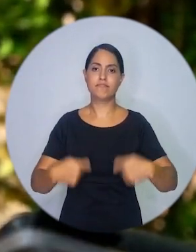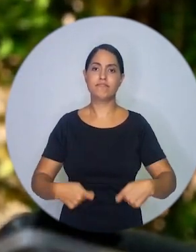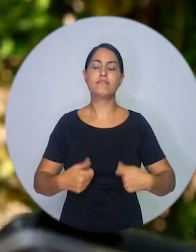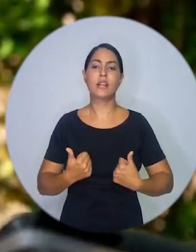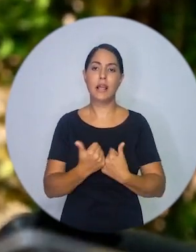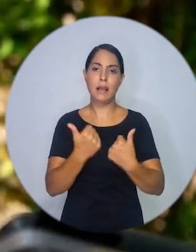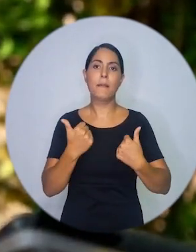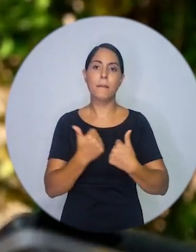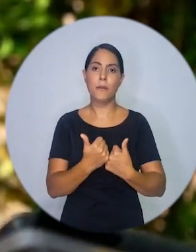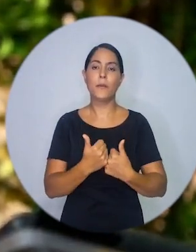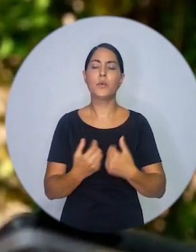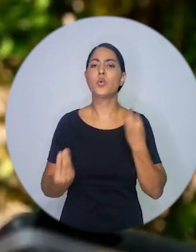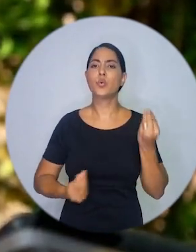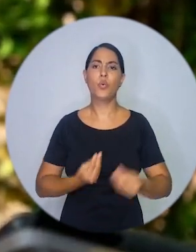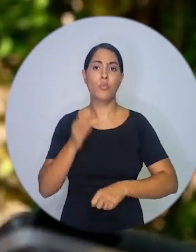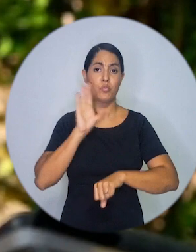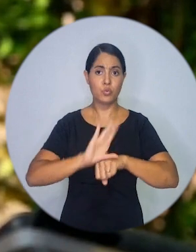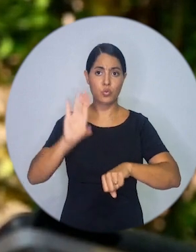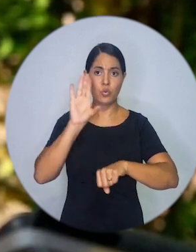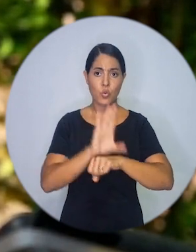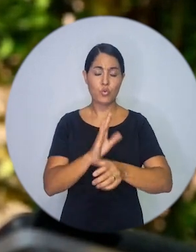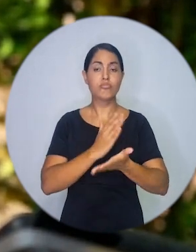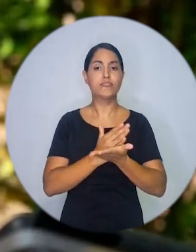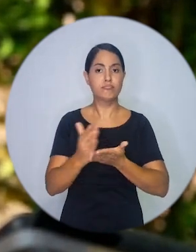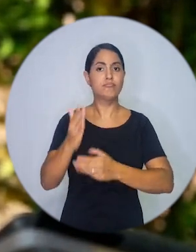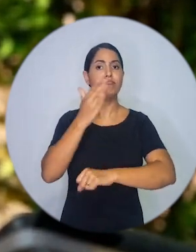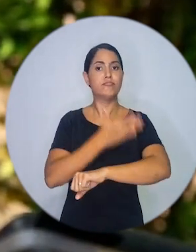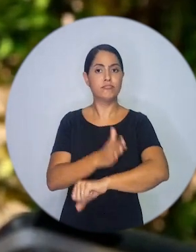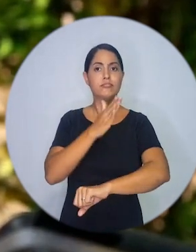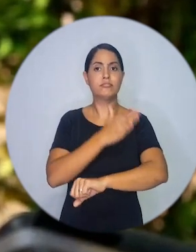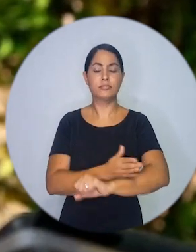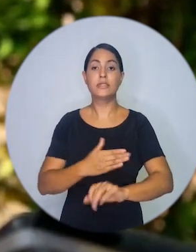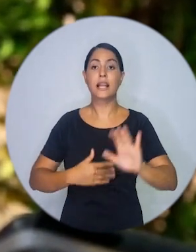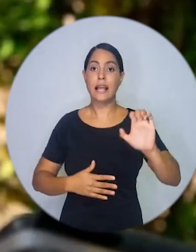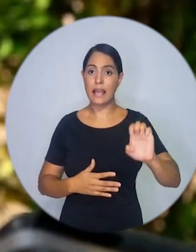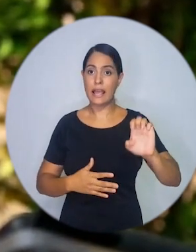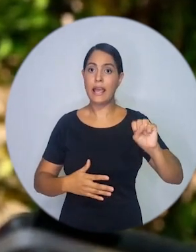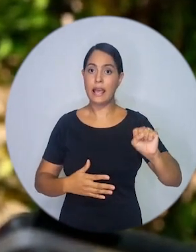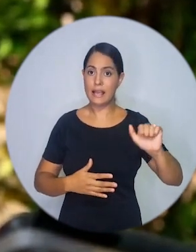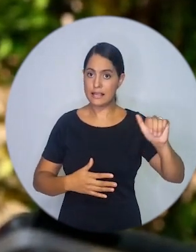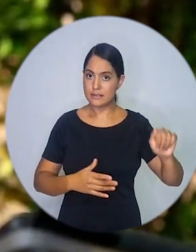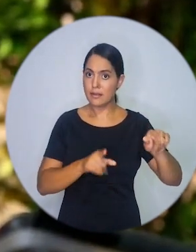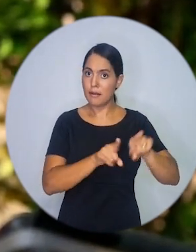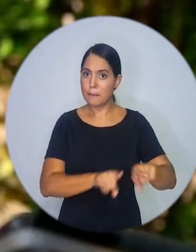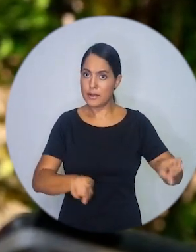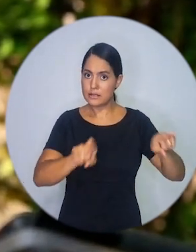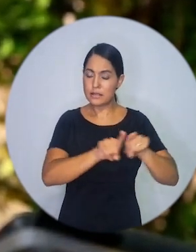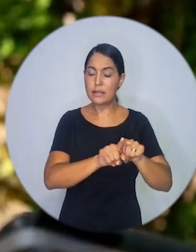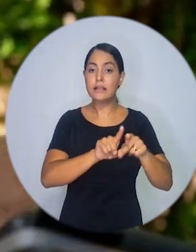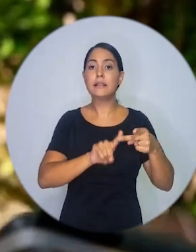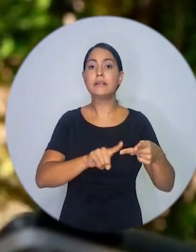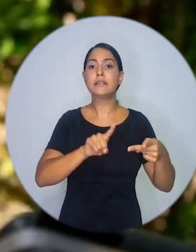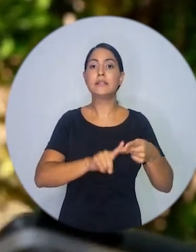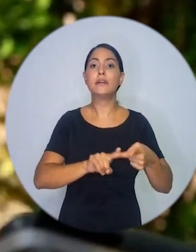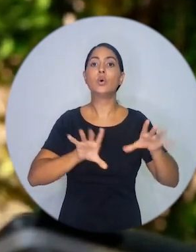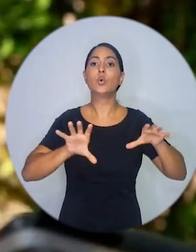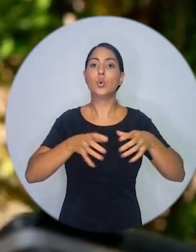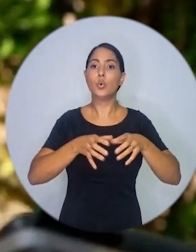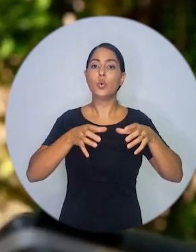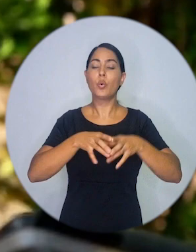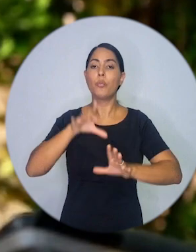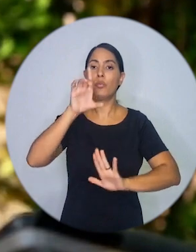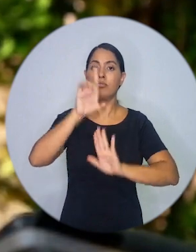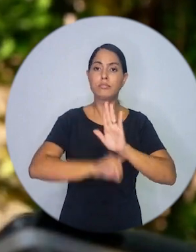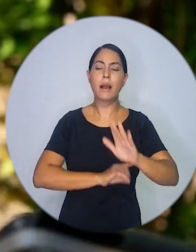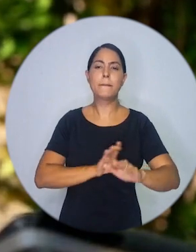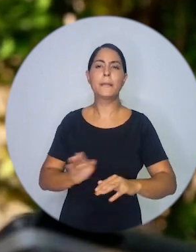conselhos jovens, efetuam cursos de iniciação em parcerias com a ESA, com a caravana de